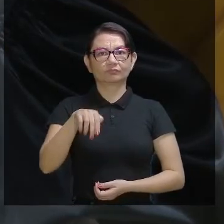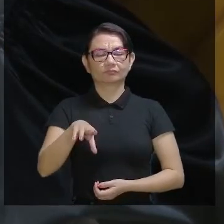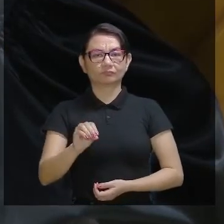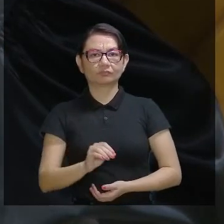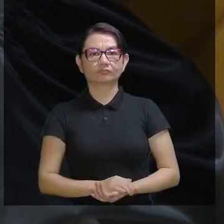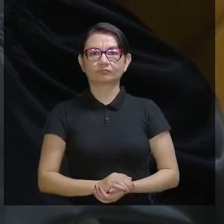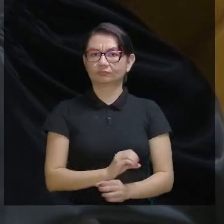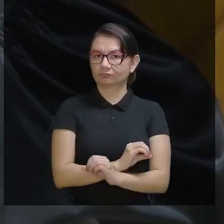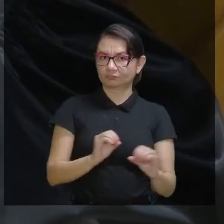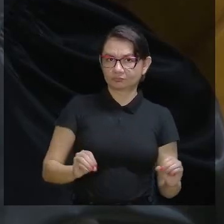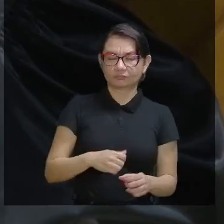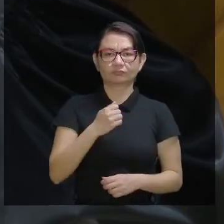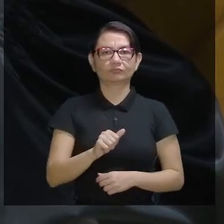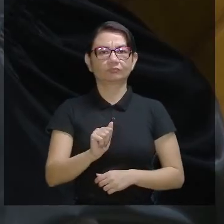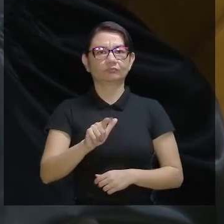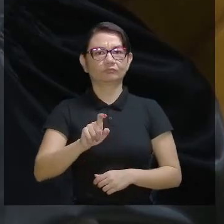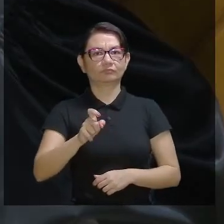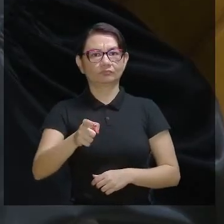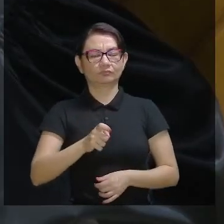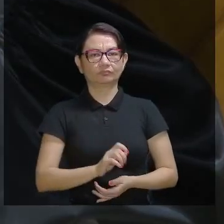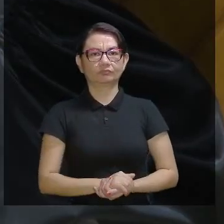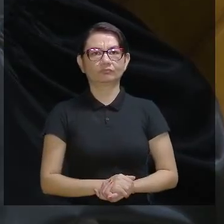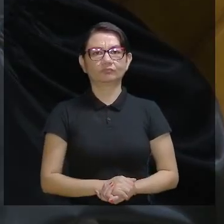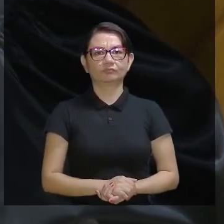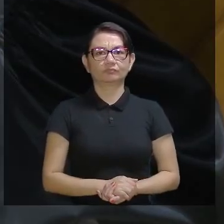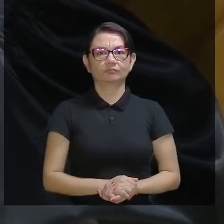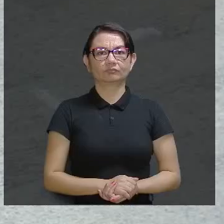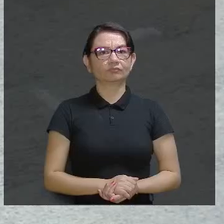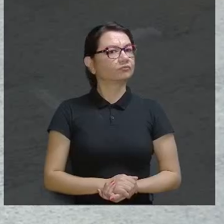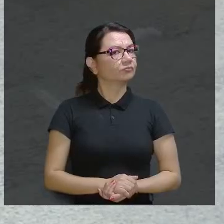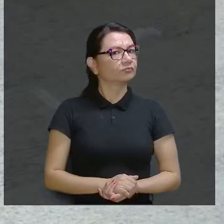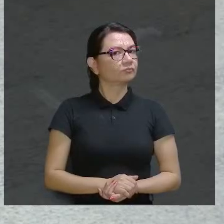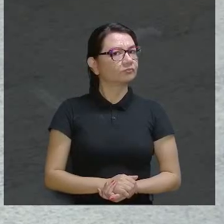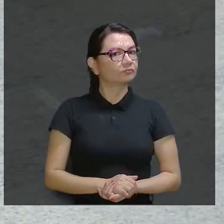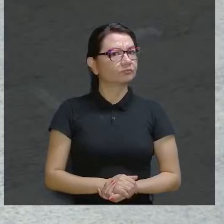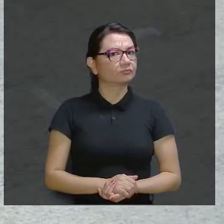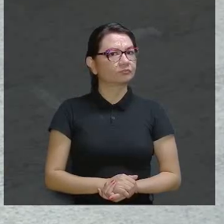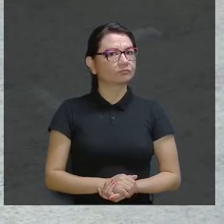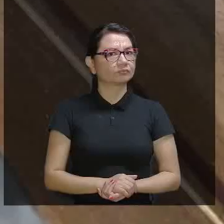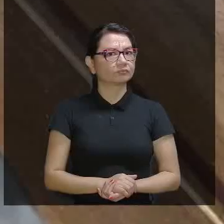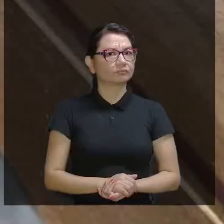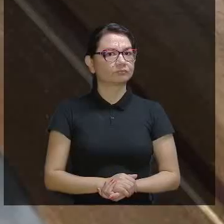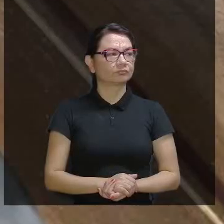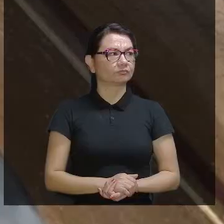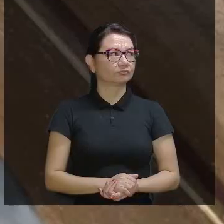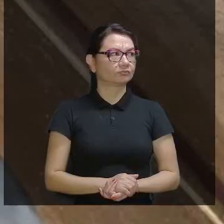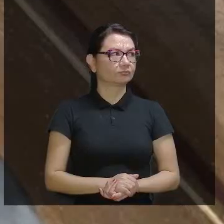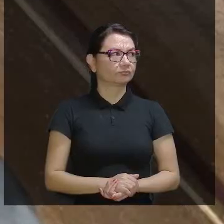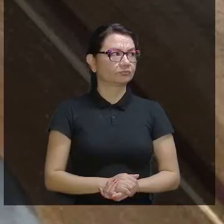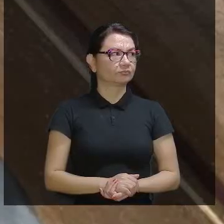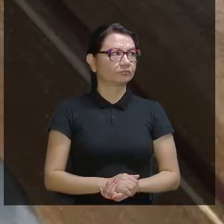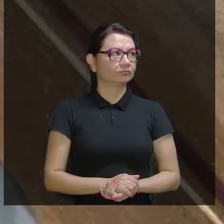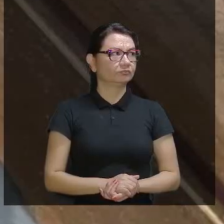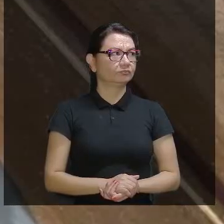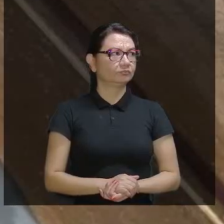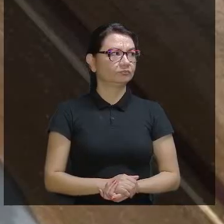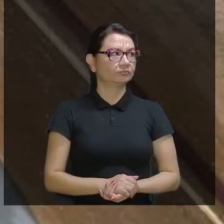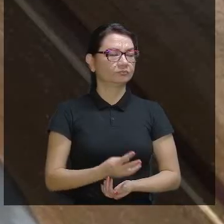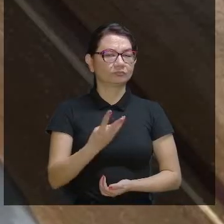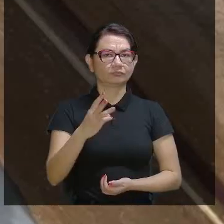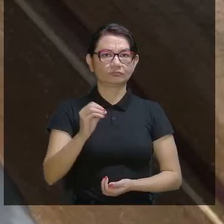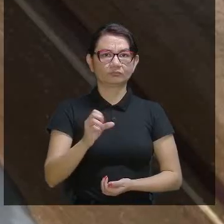senhor presidente. Juiz Alex Lamy? Gente, eu vou tomar o tempo de Vossa Excelência, 30 segundos. Imagem ampla do